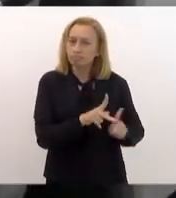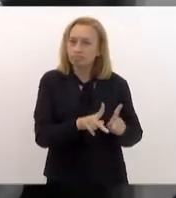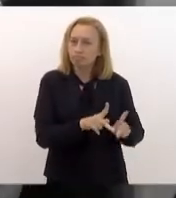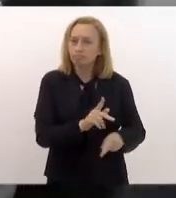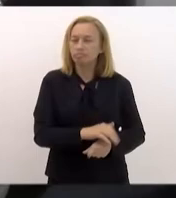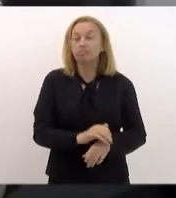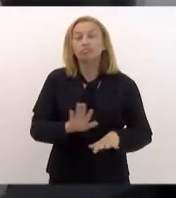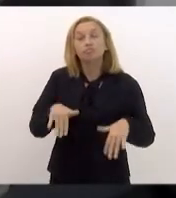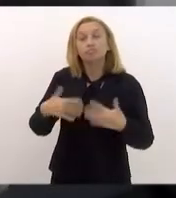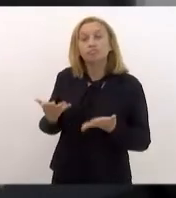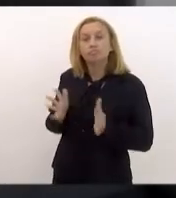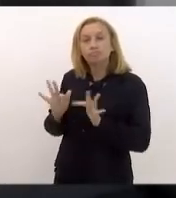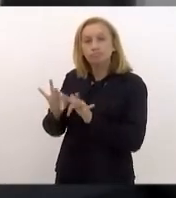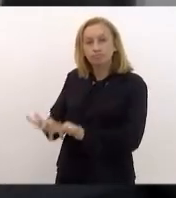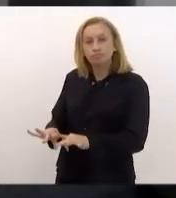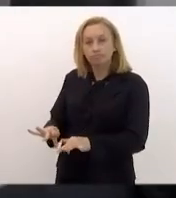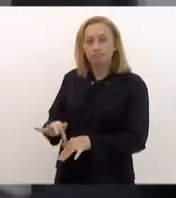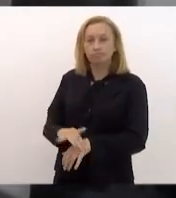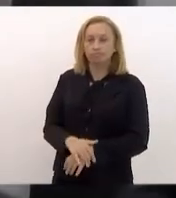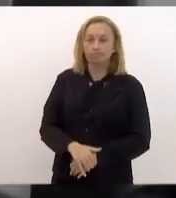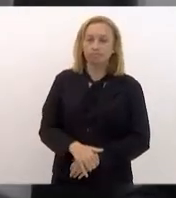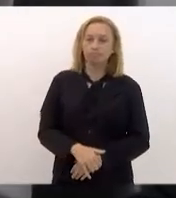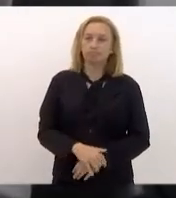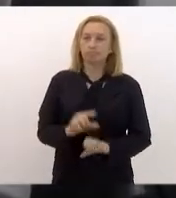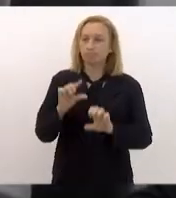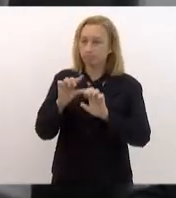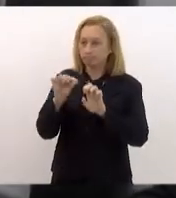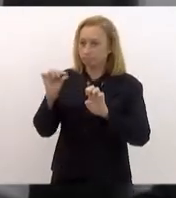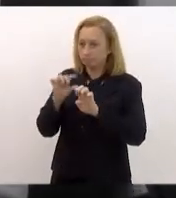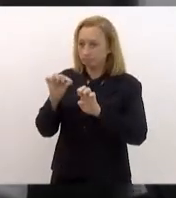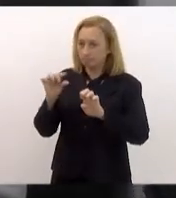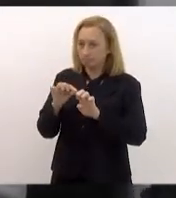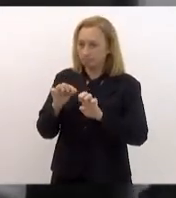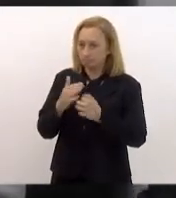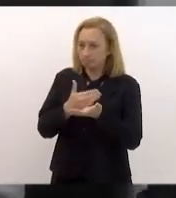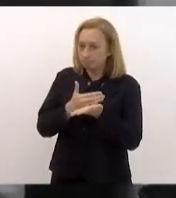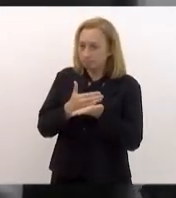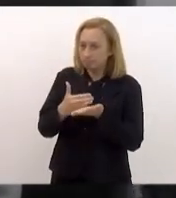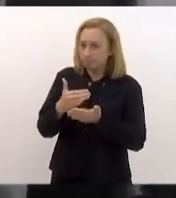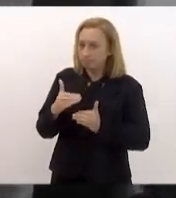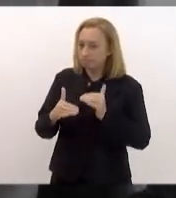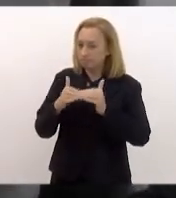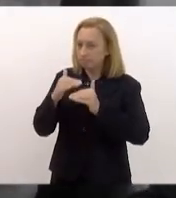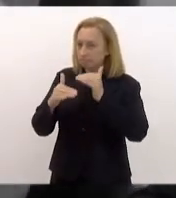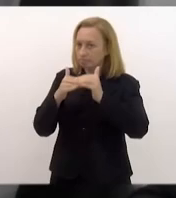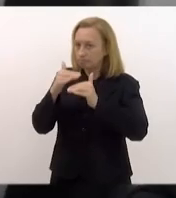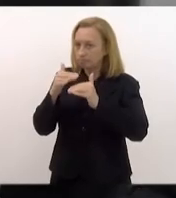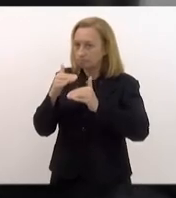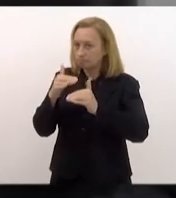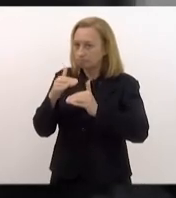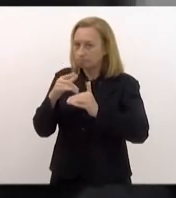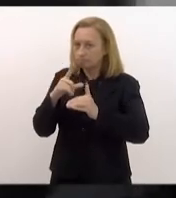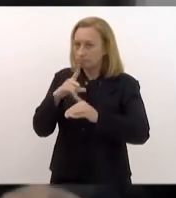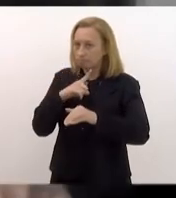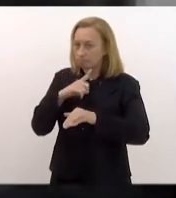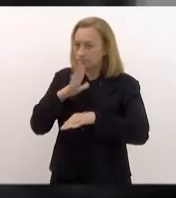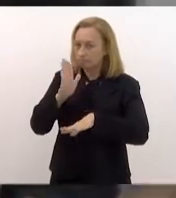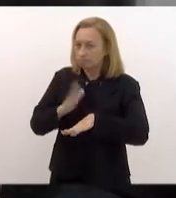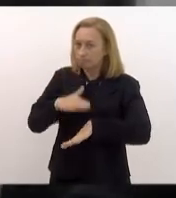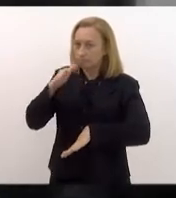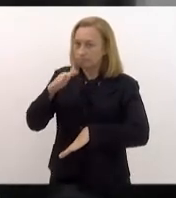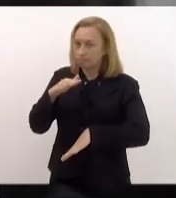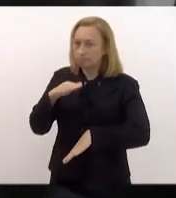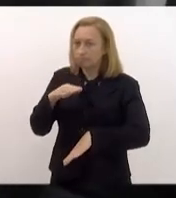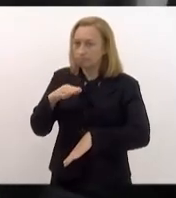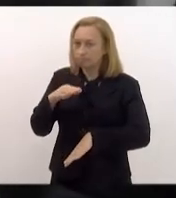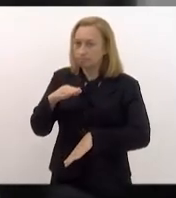Quando termina e o empreendimento começa a funcionar, você passa a ter um outro